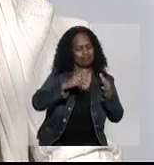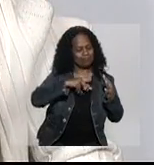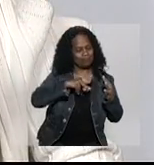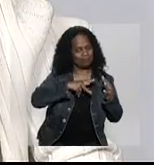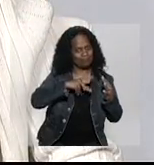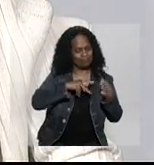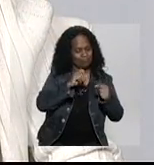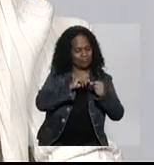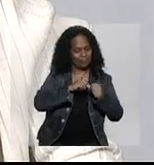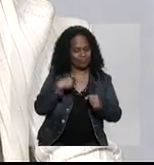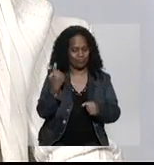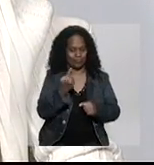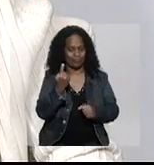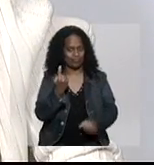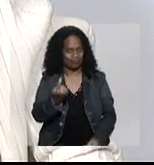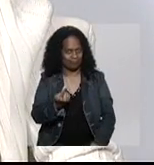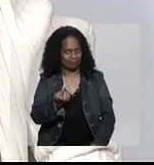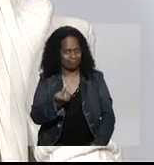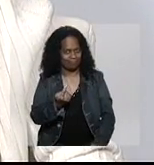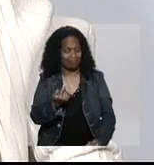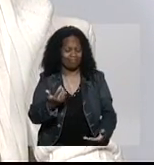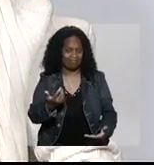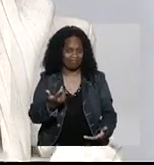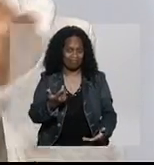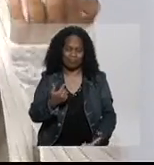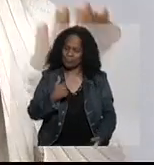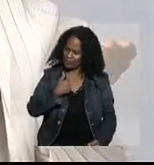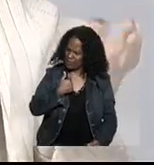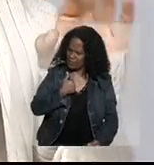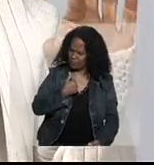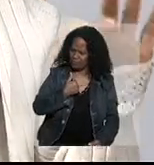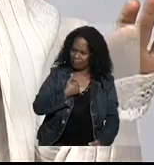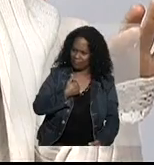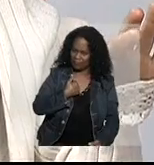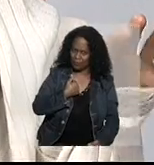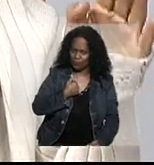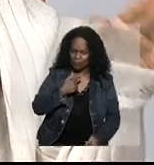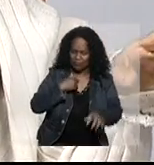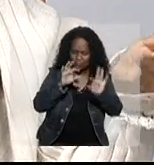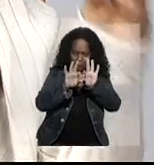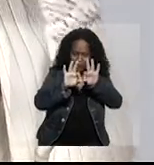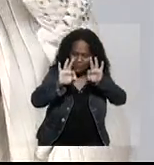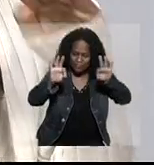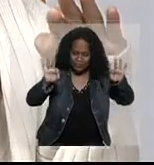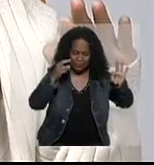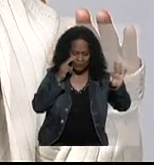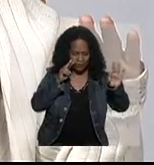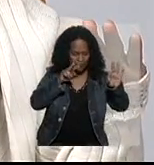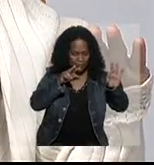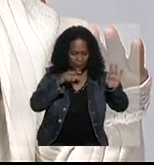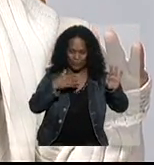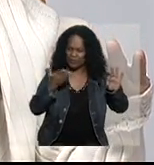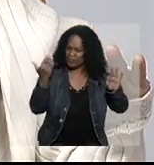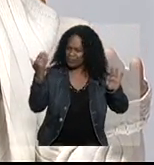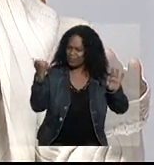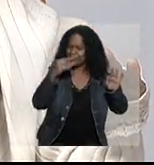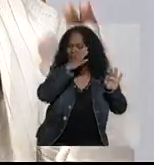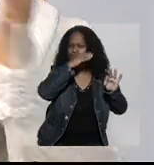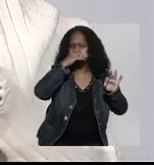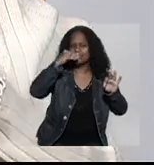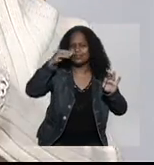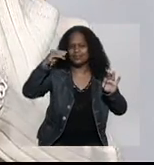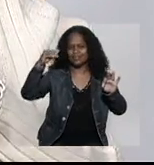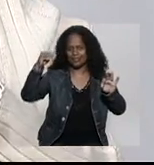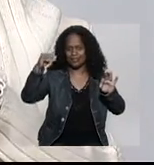que os desejos dos outros fizeram de nós. E eu, e você fala aí, eu me vejo na